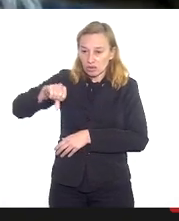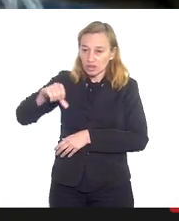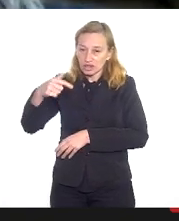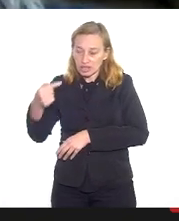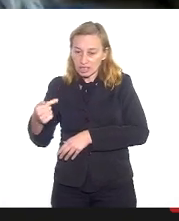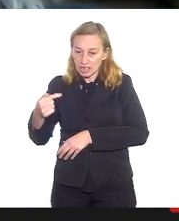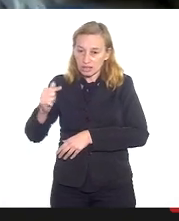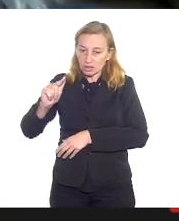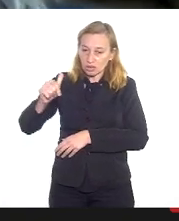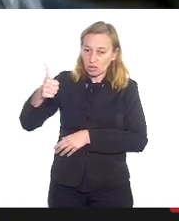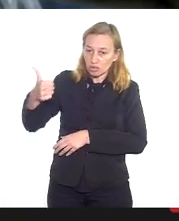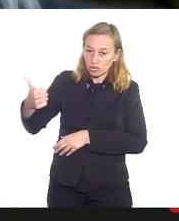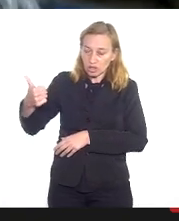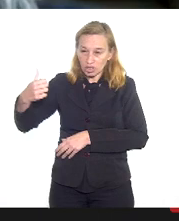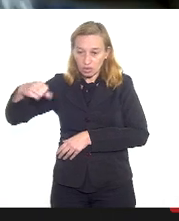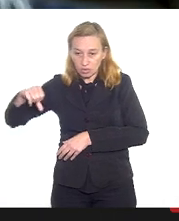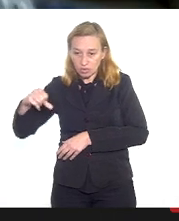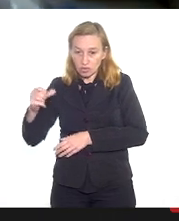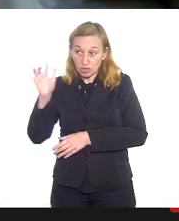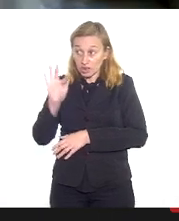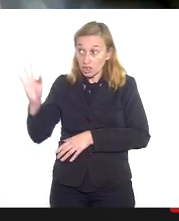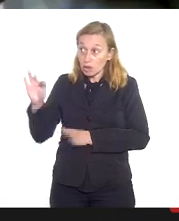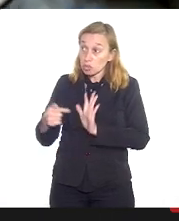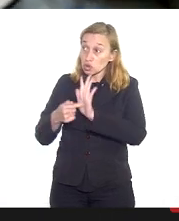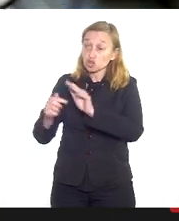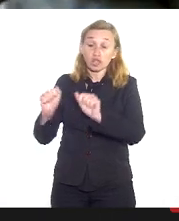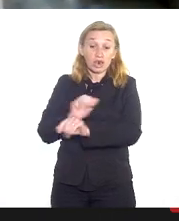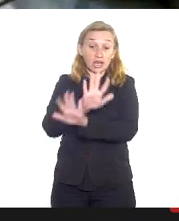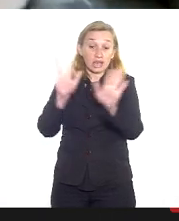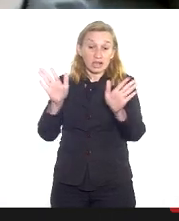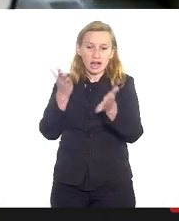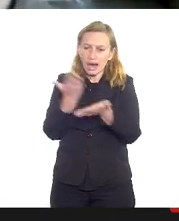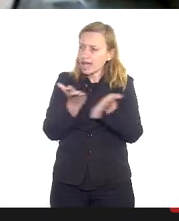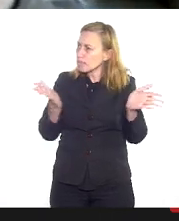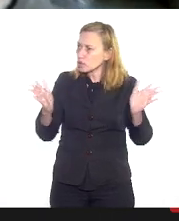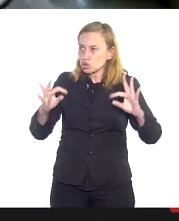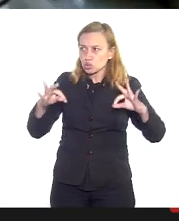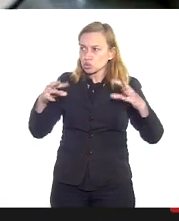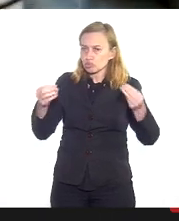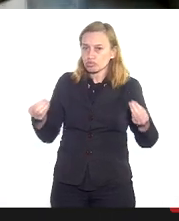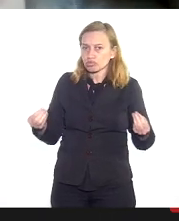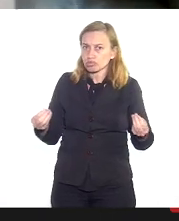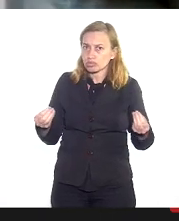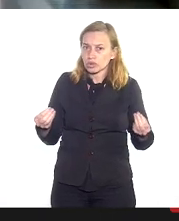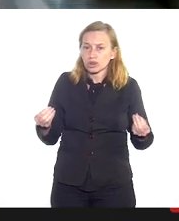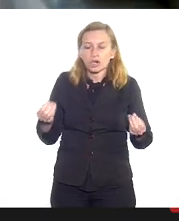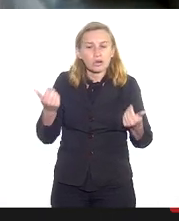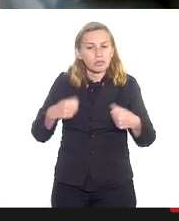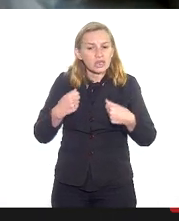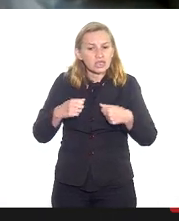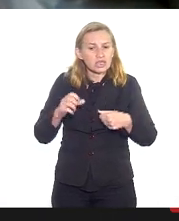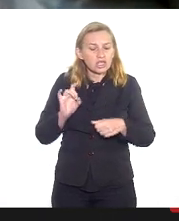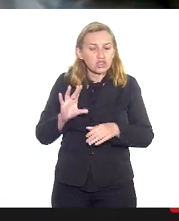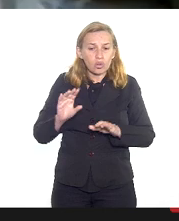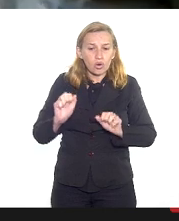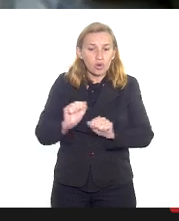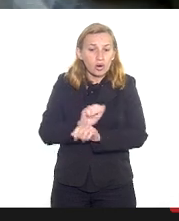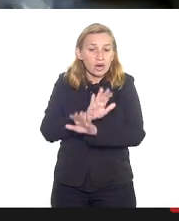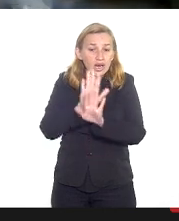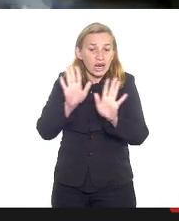8.197/91 federal, mostrando que a transparência acaba com tudo. Basta que haja